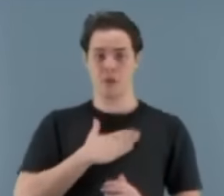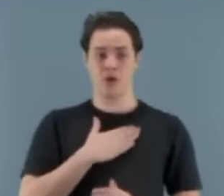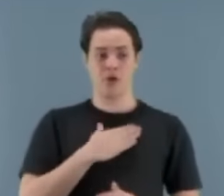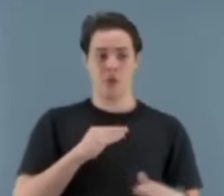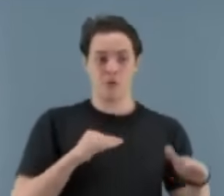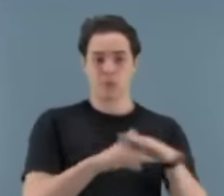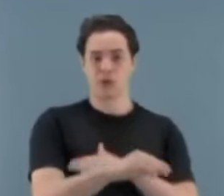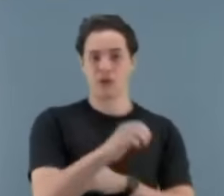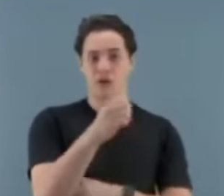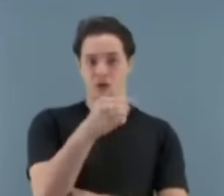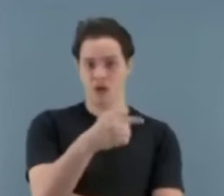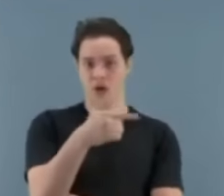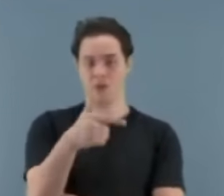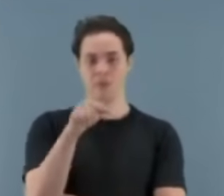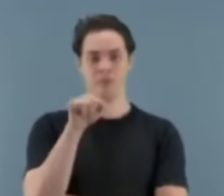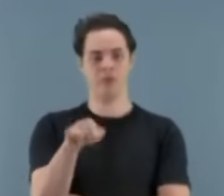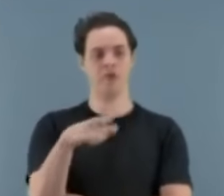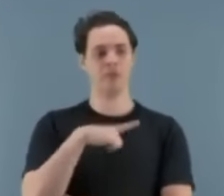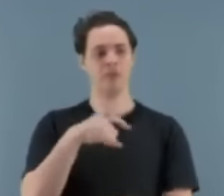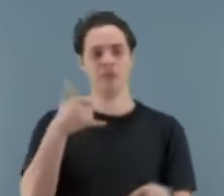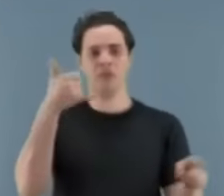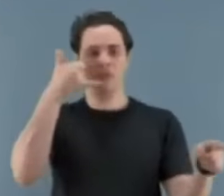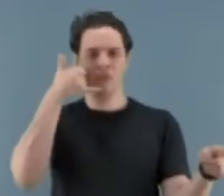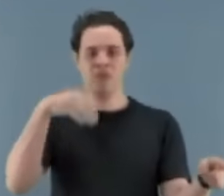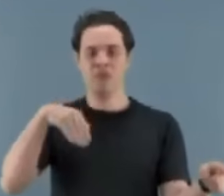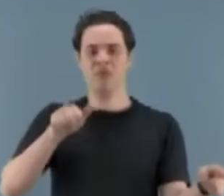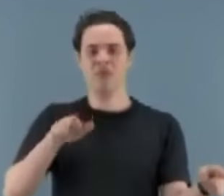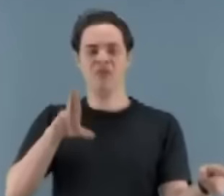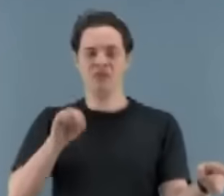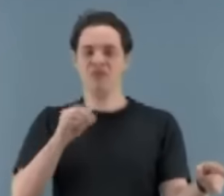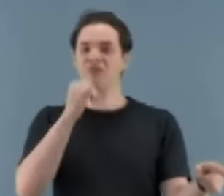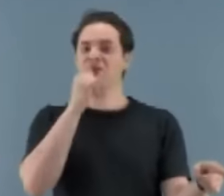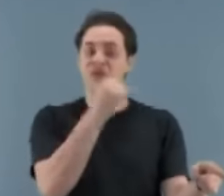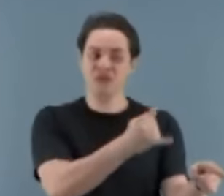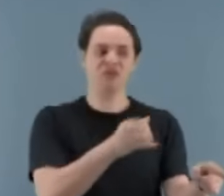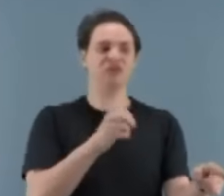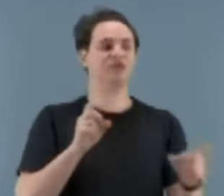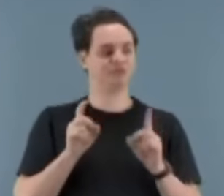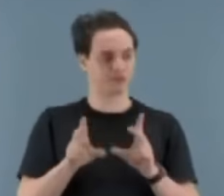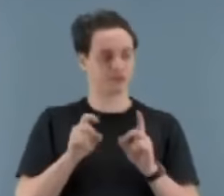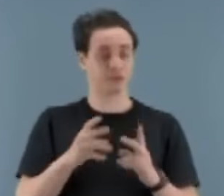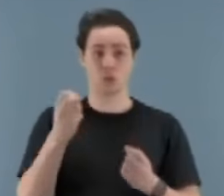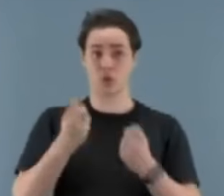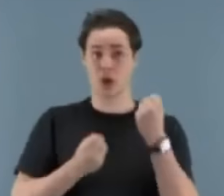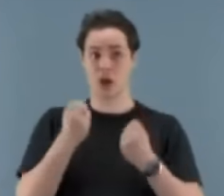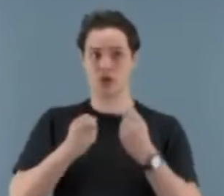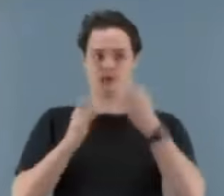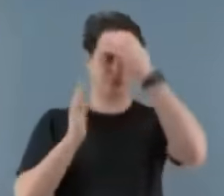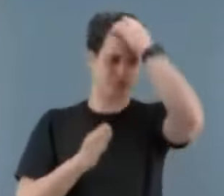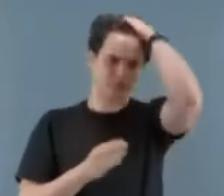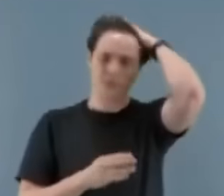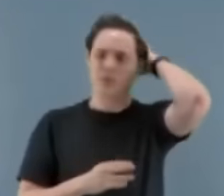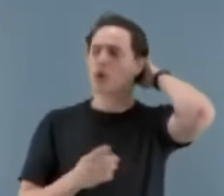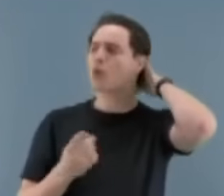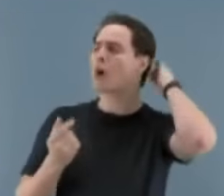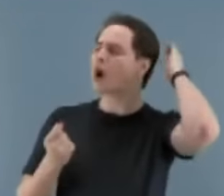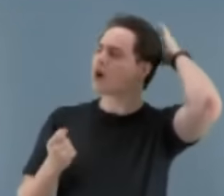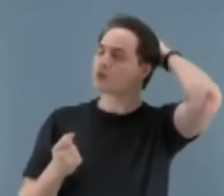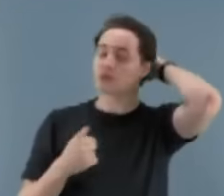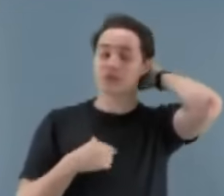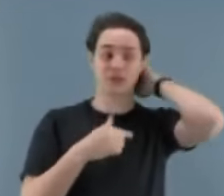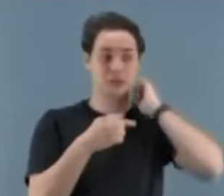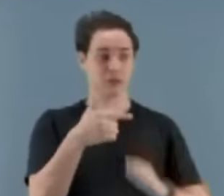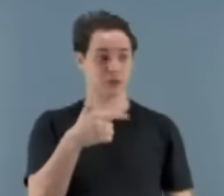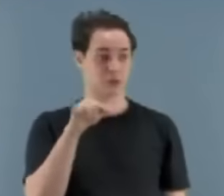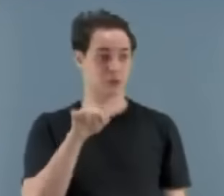R$72.000, eu liguei para ele depois, consegui falar com ele e falei, Coronel, eu vendi o carro, ele, quanto que sobrou? R$72.830.